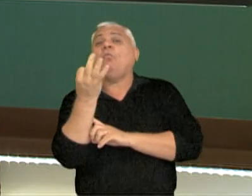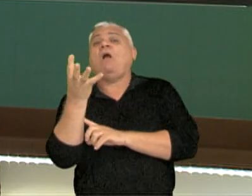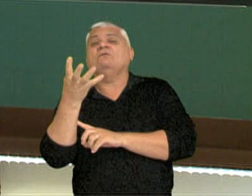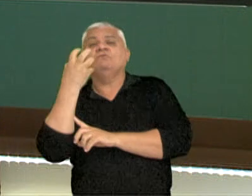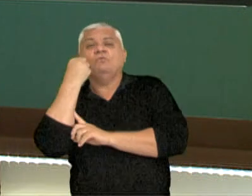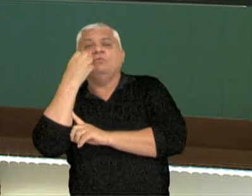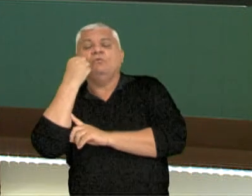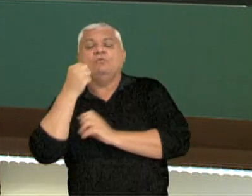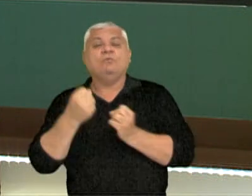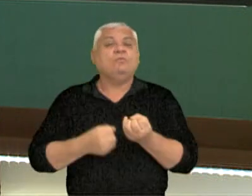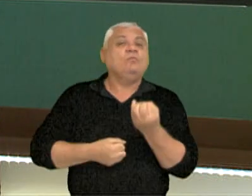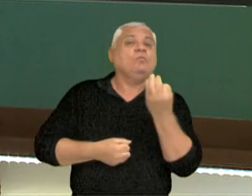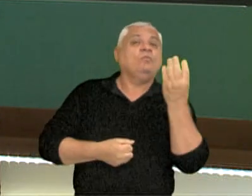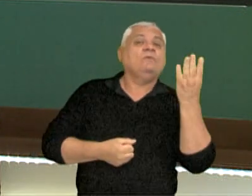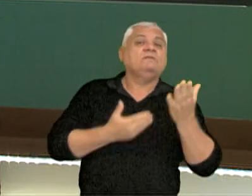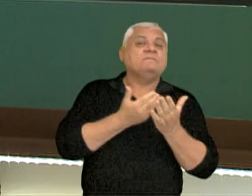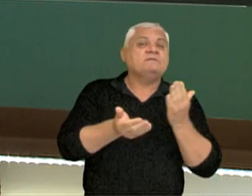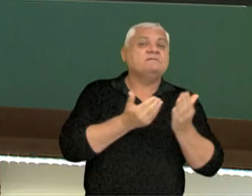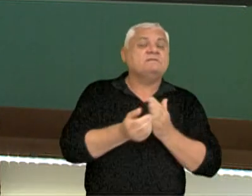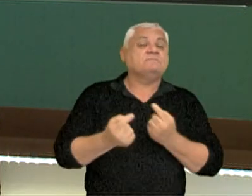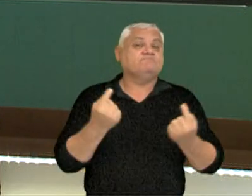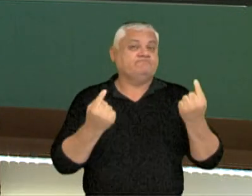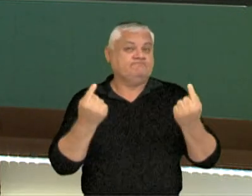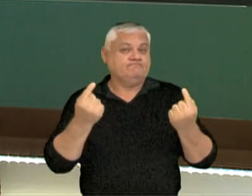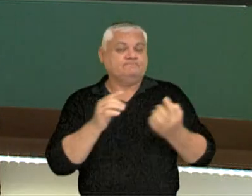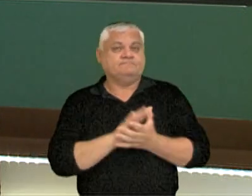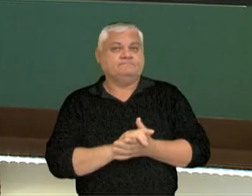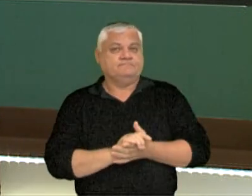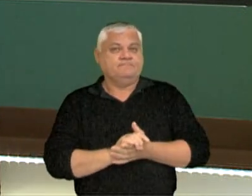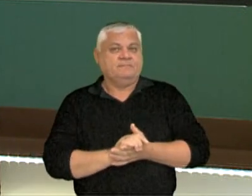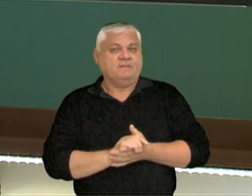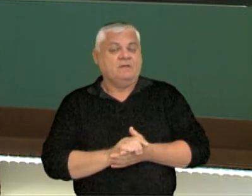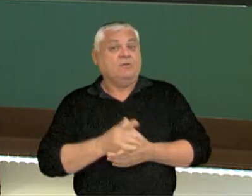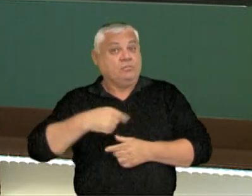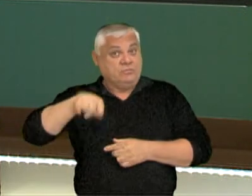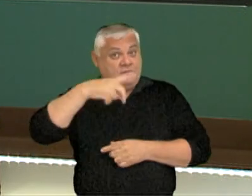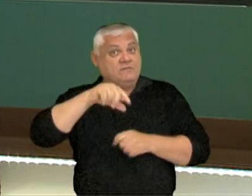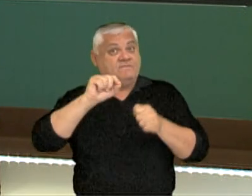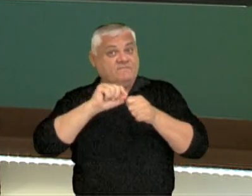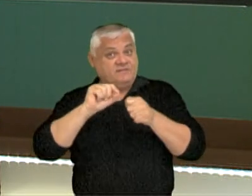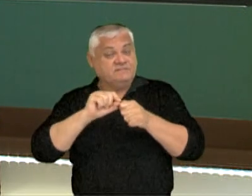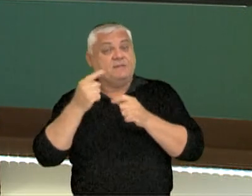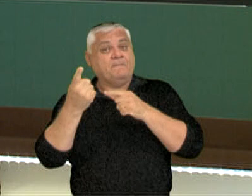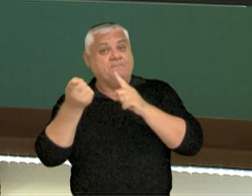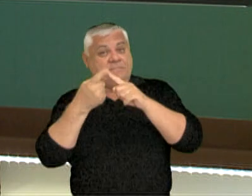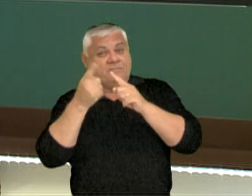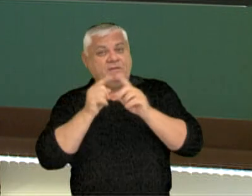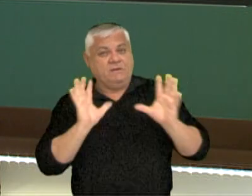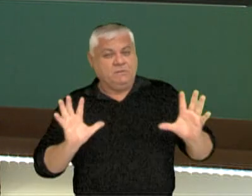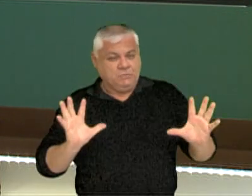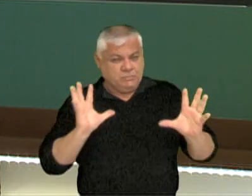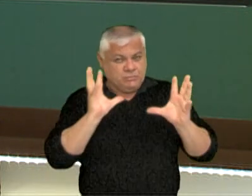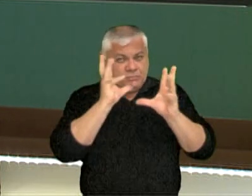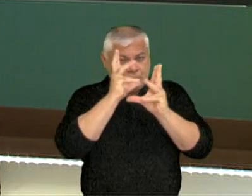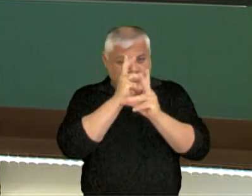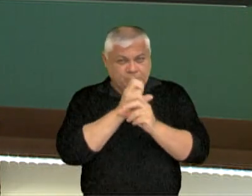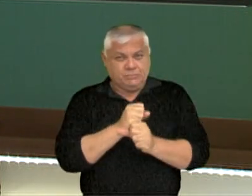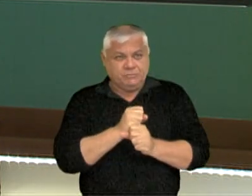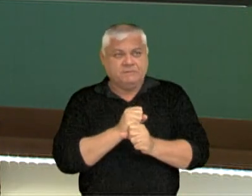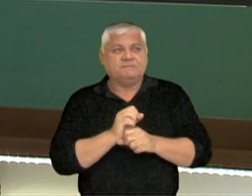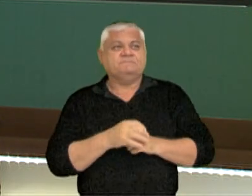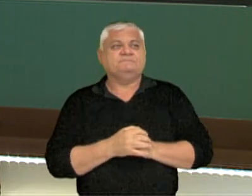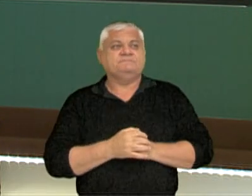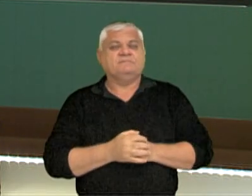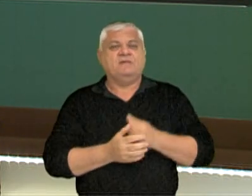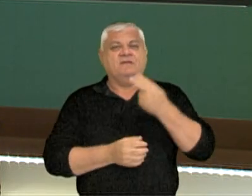esse prejuízo. Então, o que nós devemos fazer? Nós vamos somar todos esses valores, né? Olha